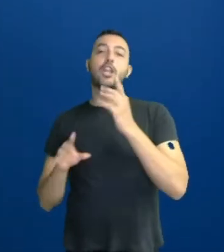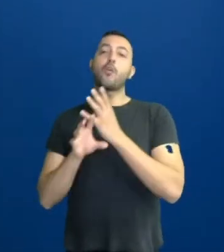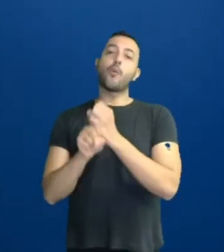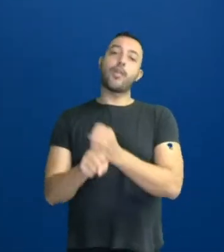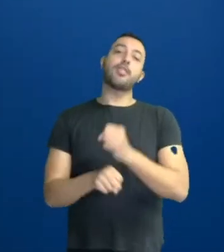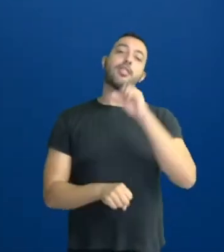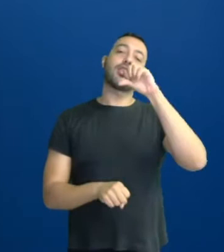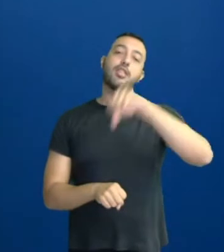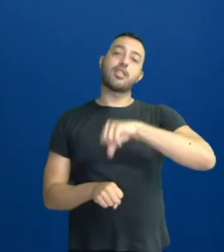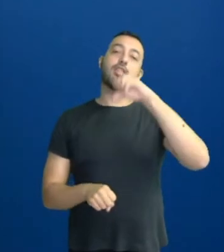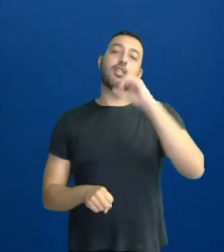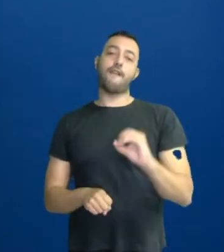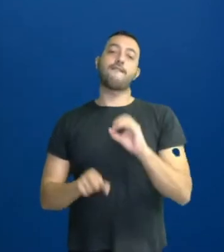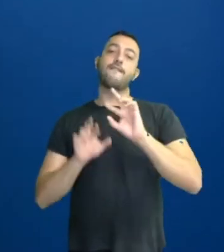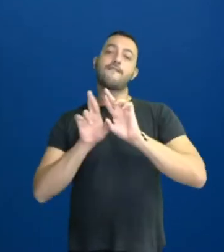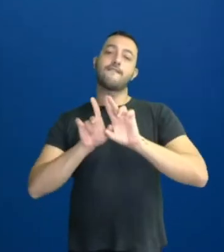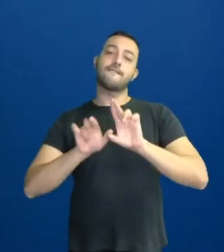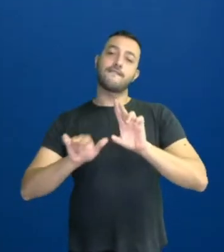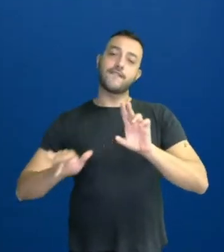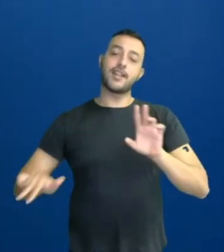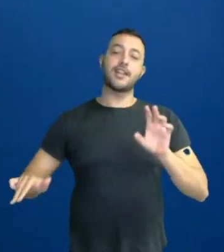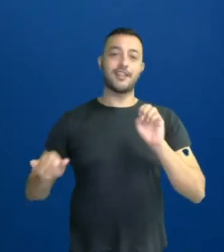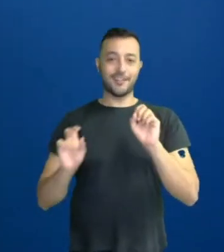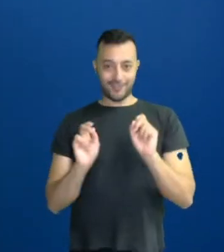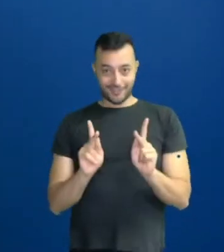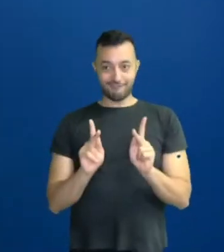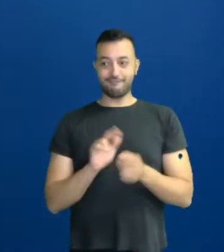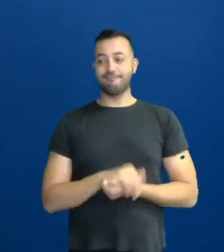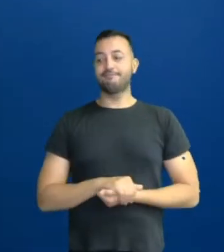90 maneiras diferentes, ok?